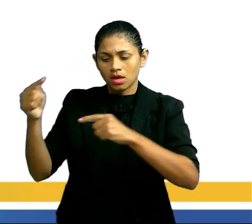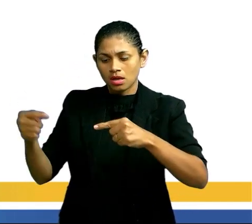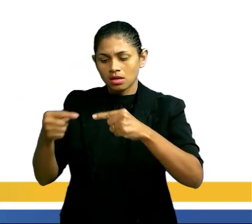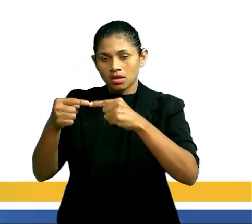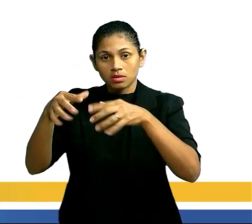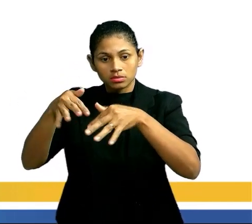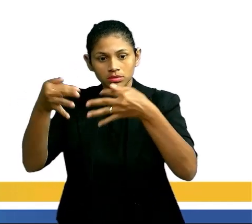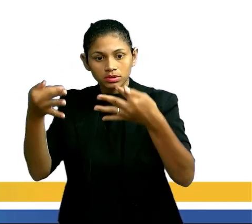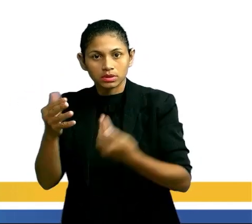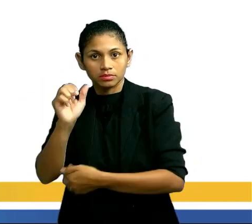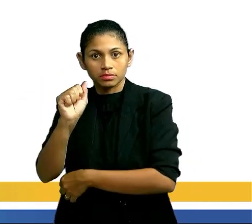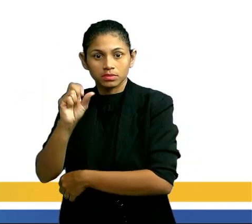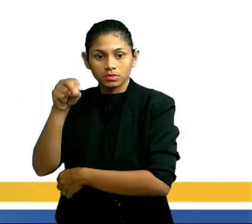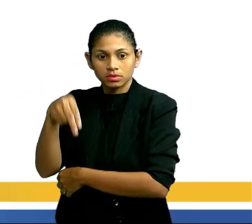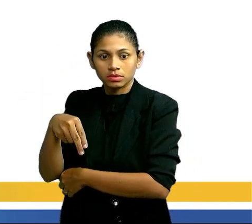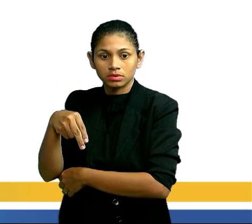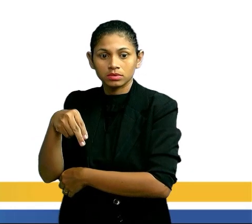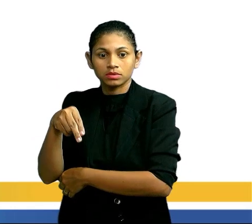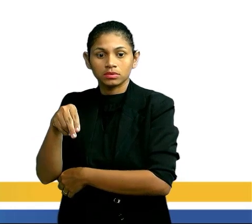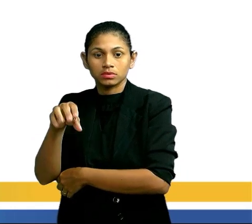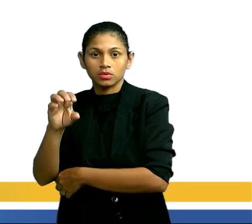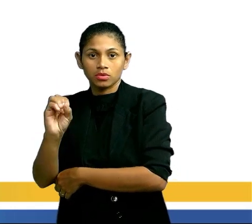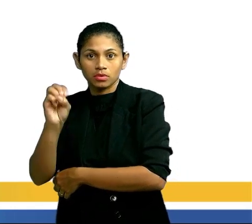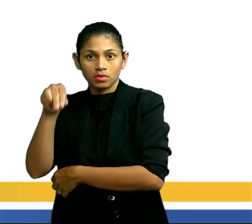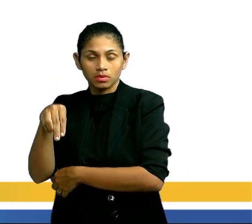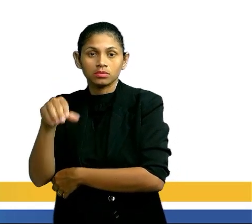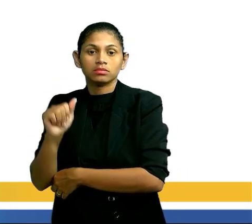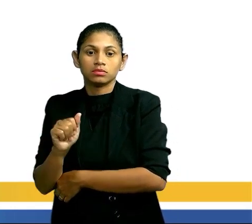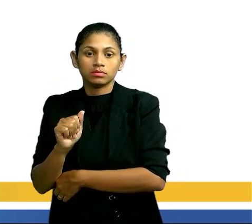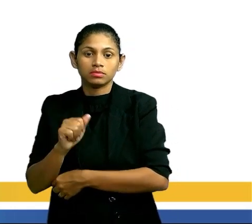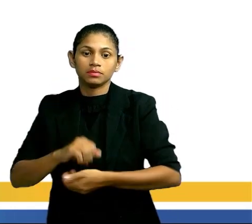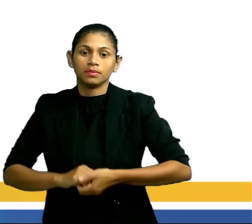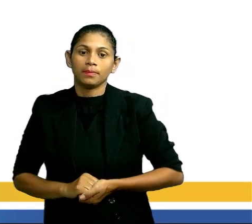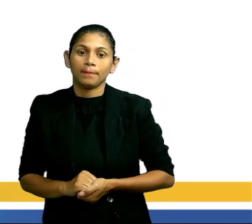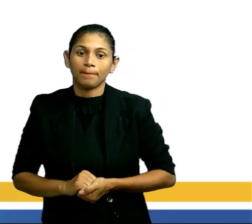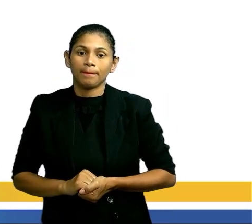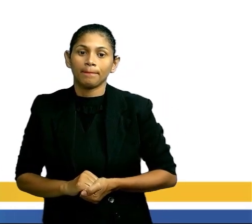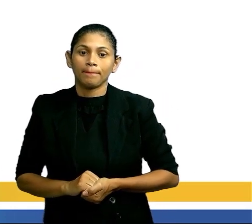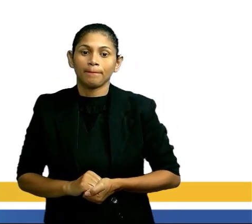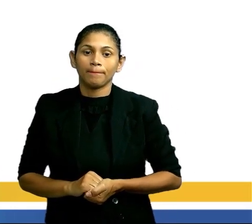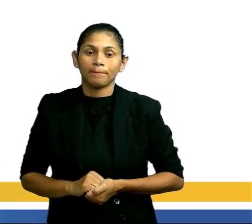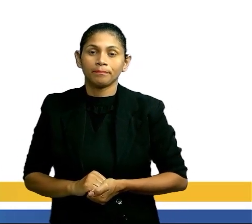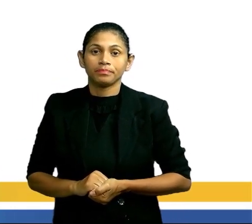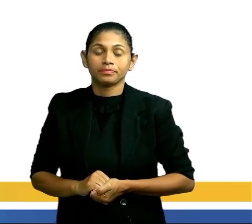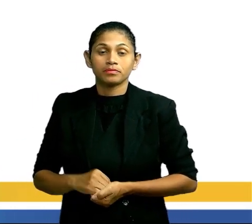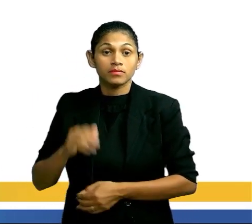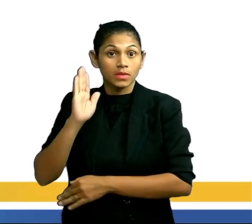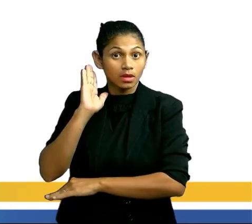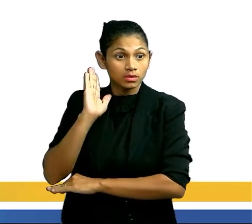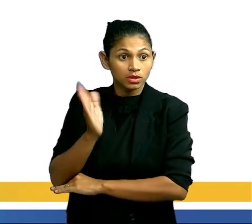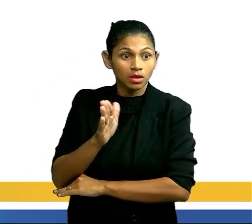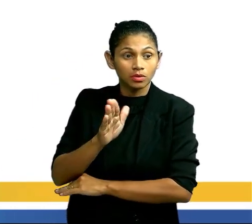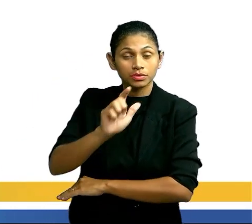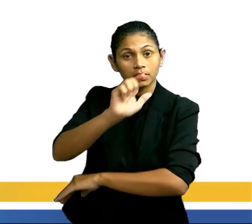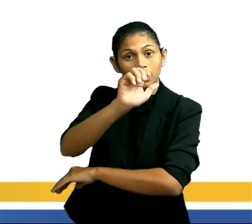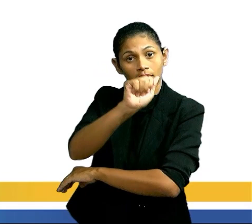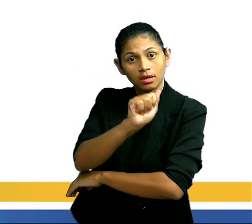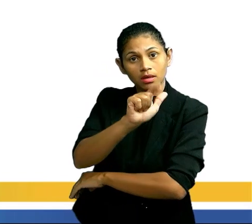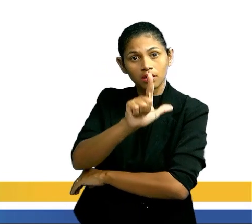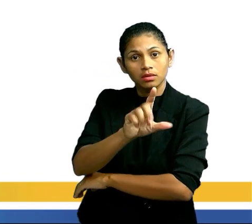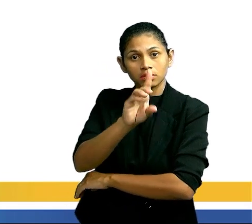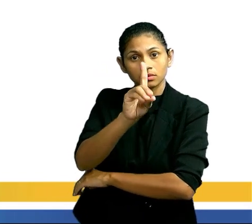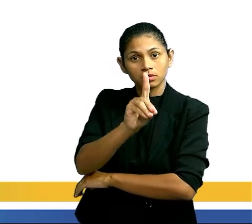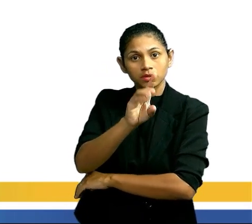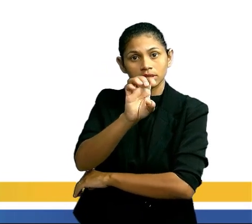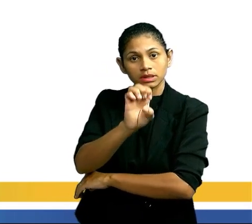carbono de número 2, então nós temos uma butanona. Já os aldeídos